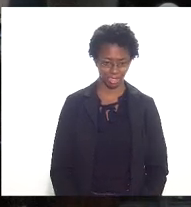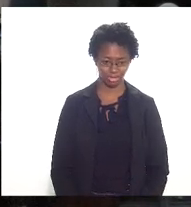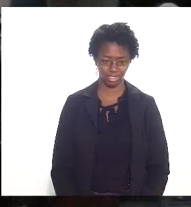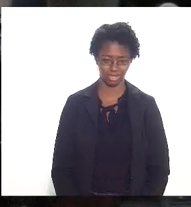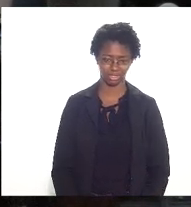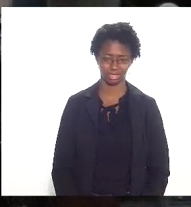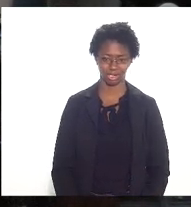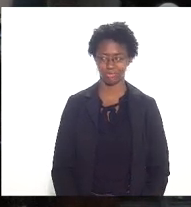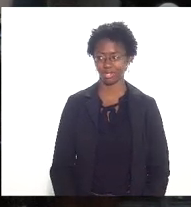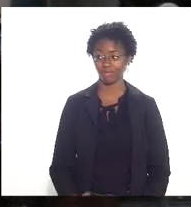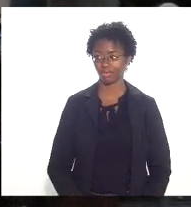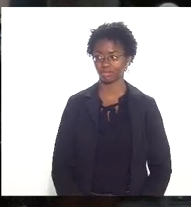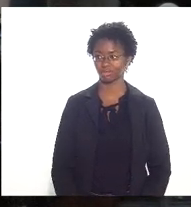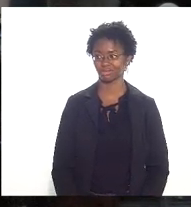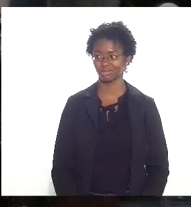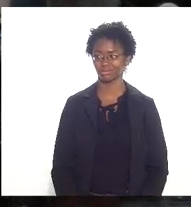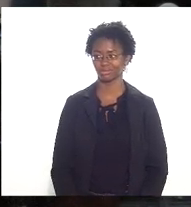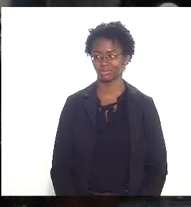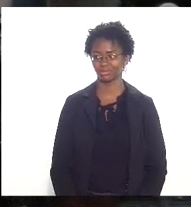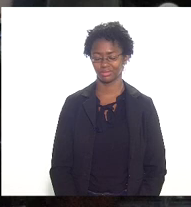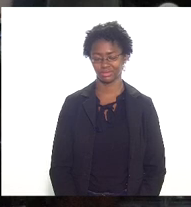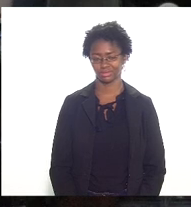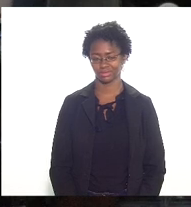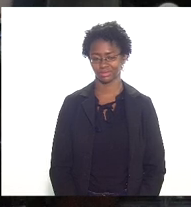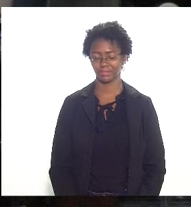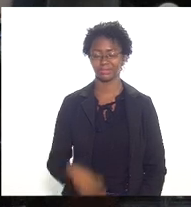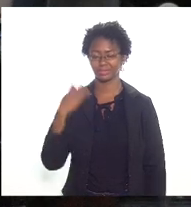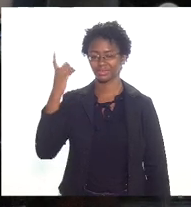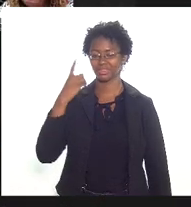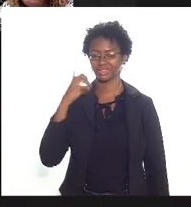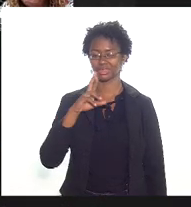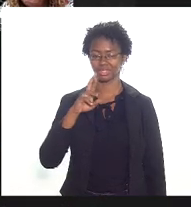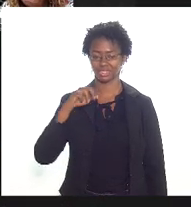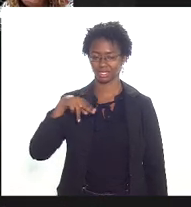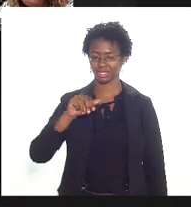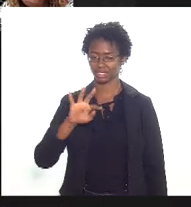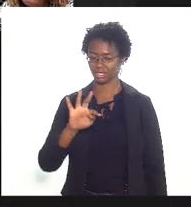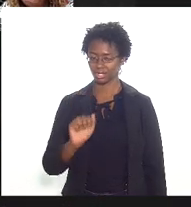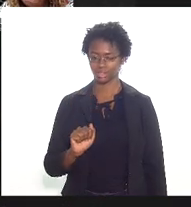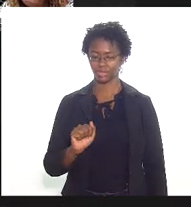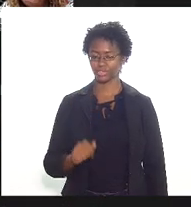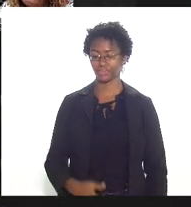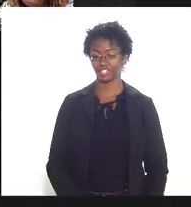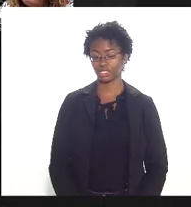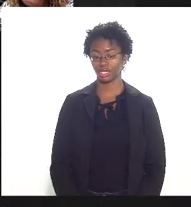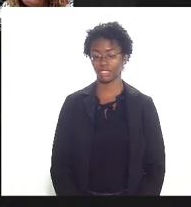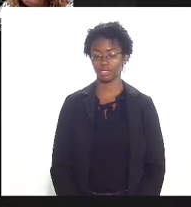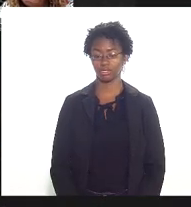o resultado danniel librelon deputada Renata OK